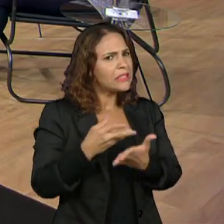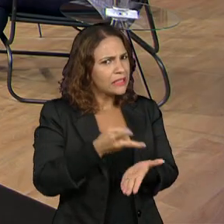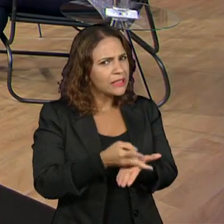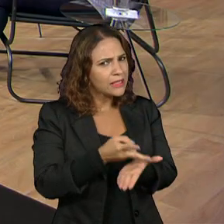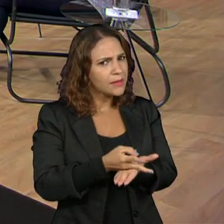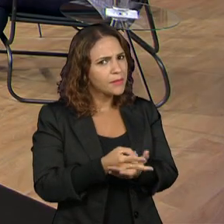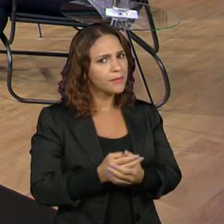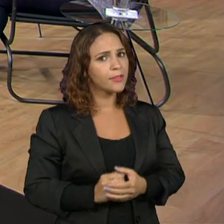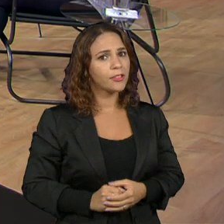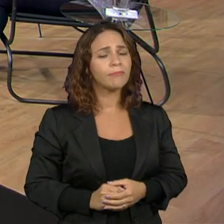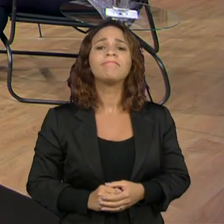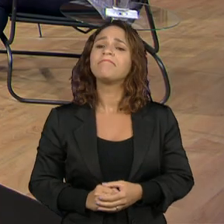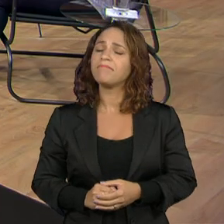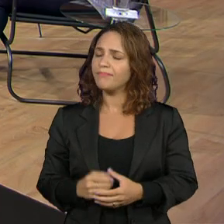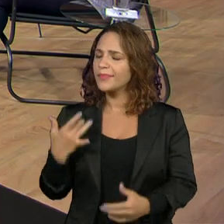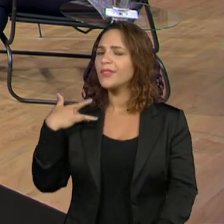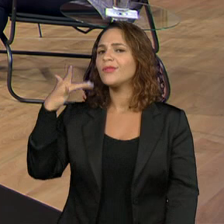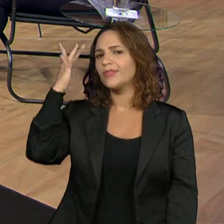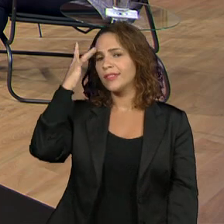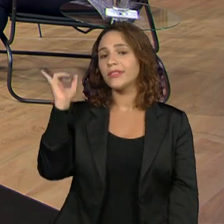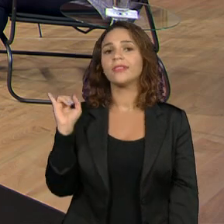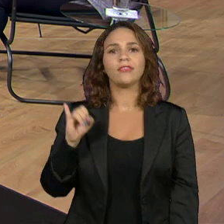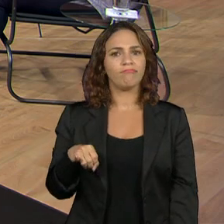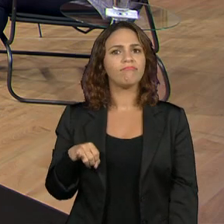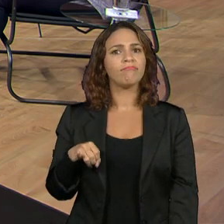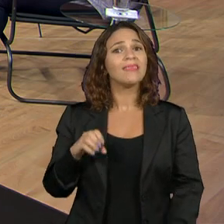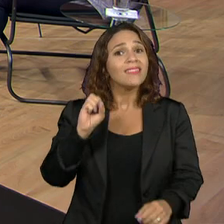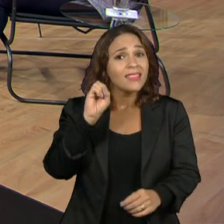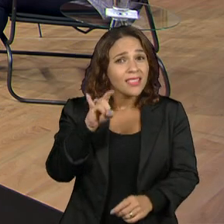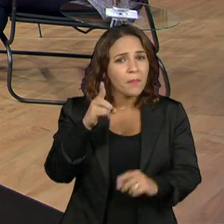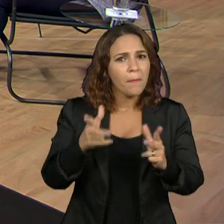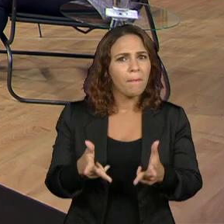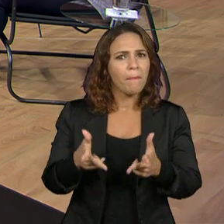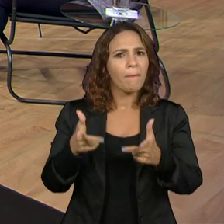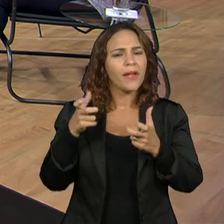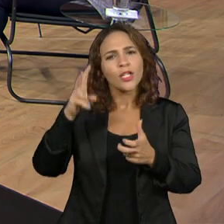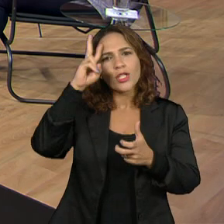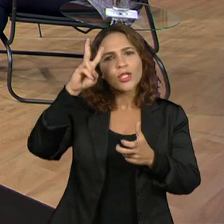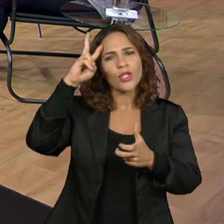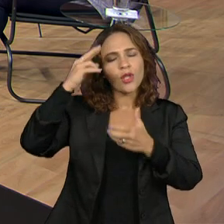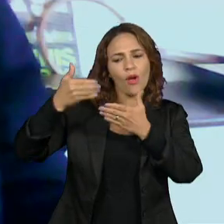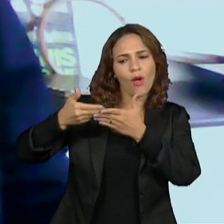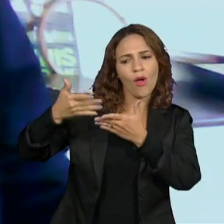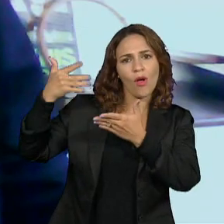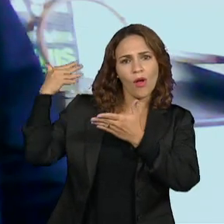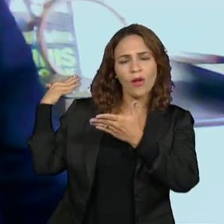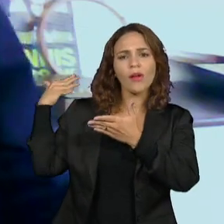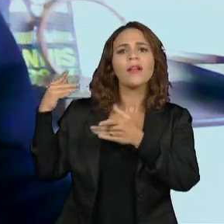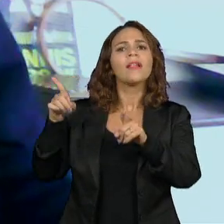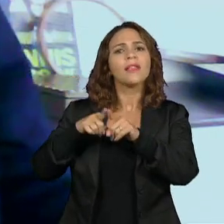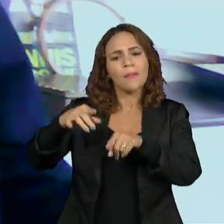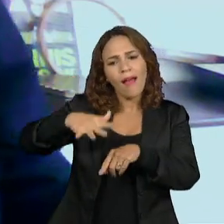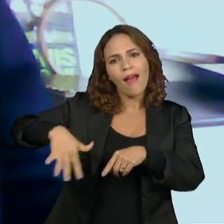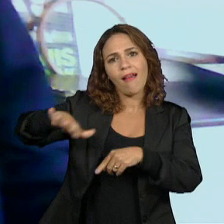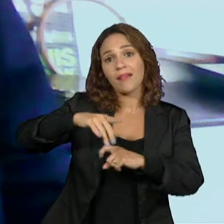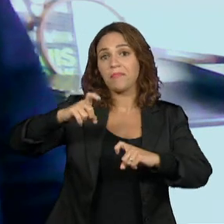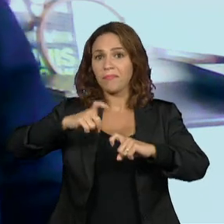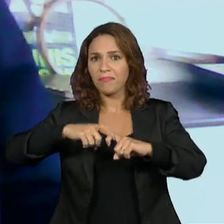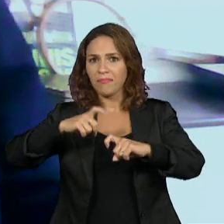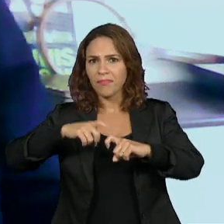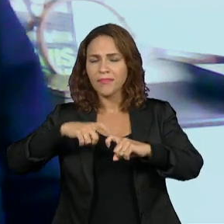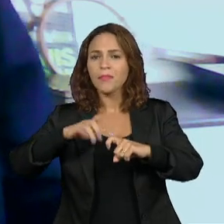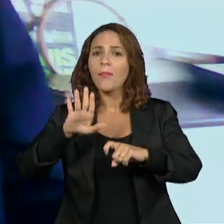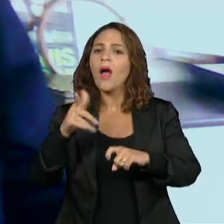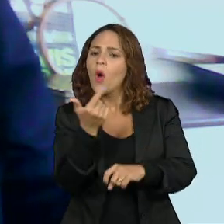Adriano? Eu acho que sim, você observar tanto historicamente, na própria história da medicina, mas se você quiser